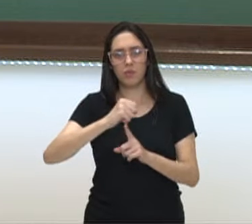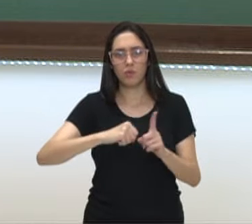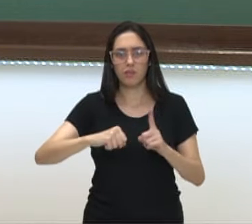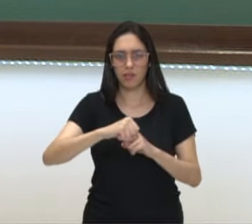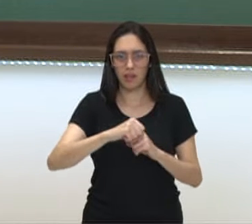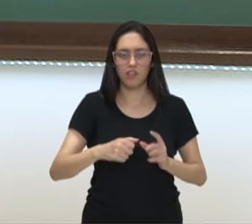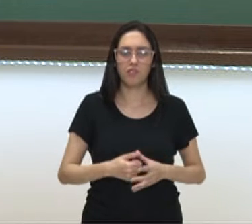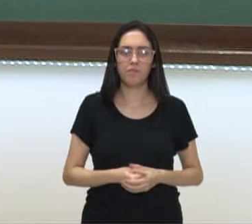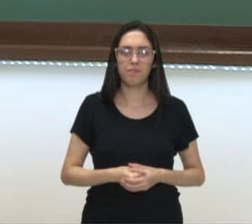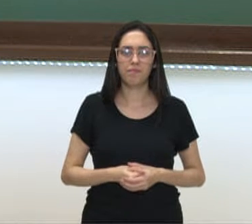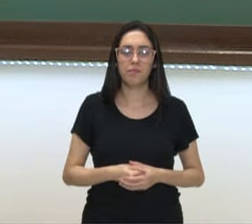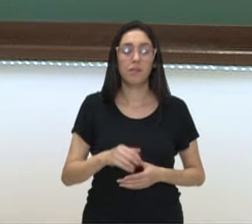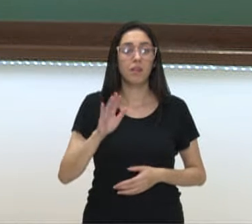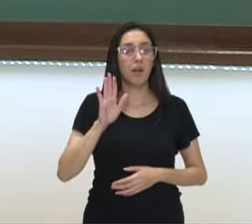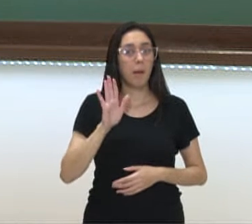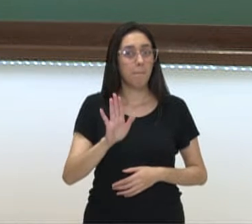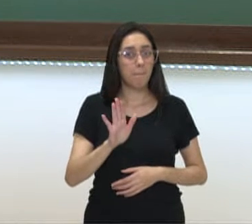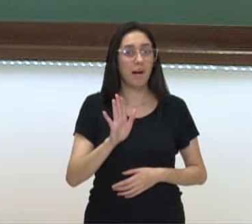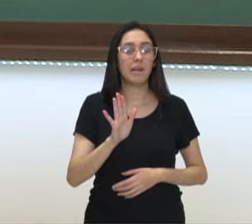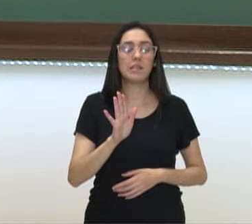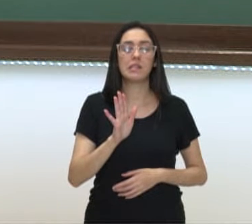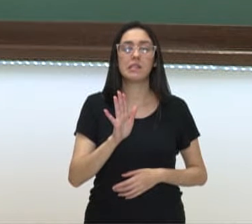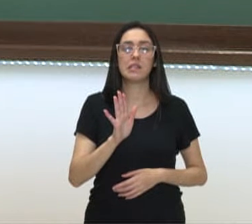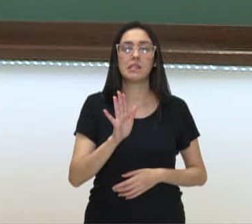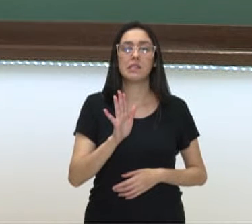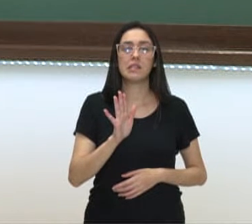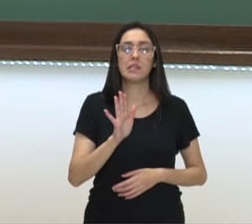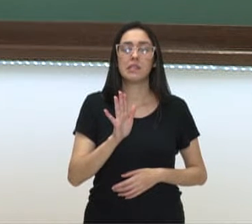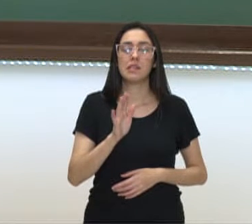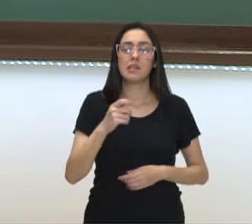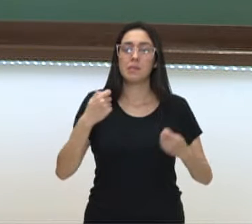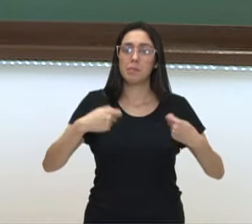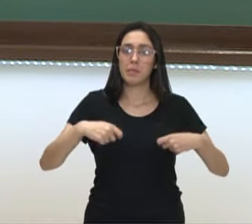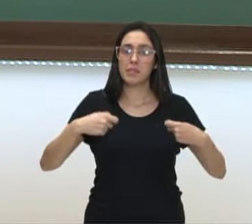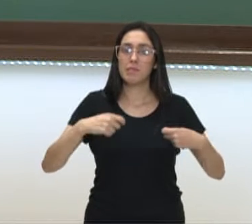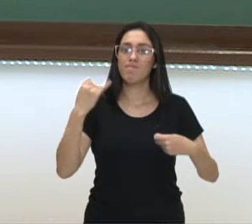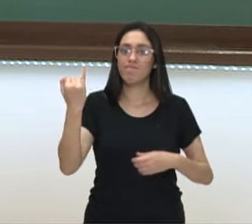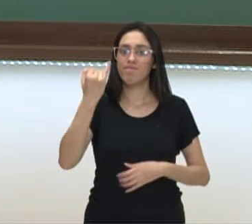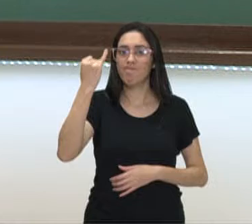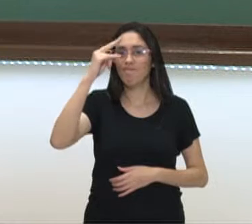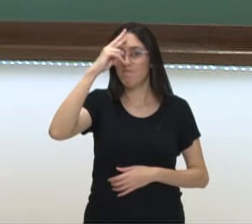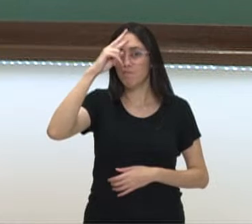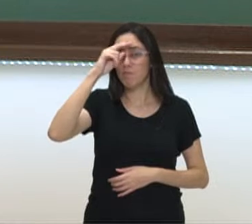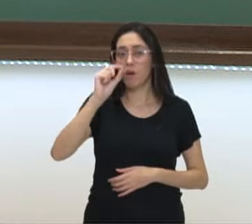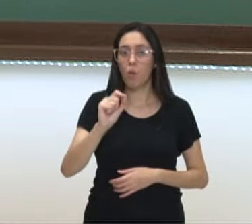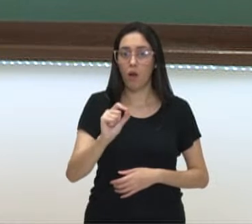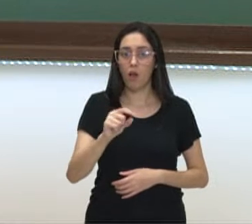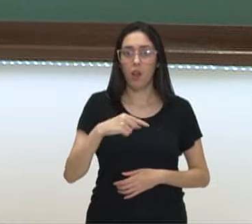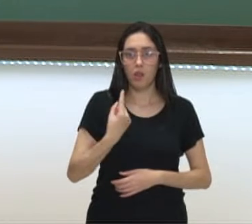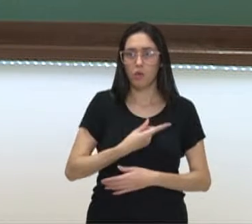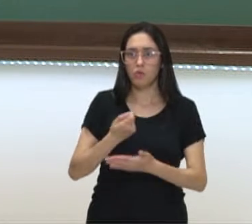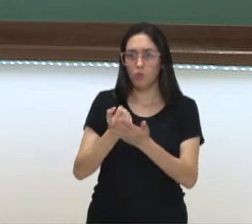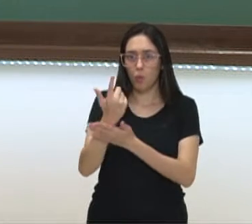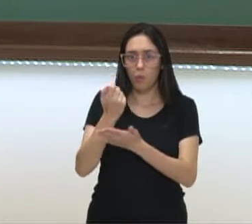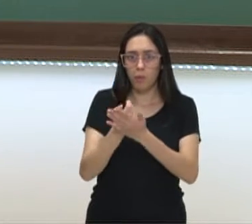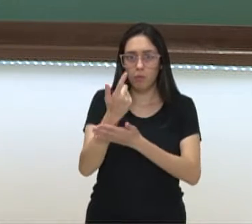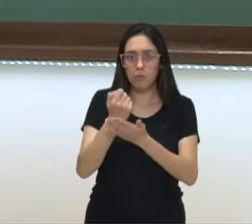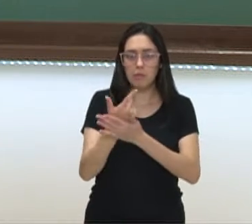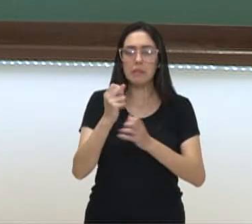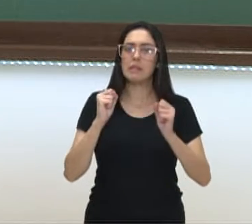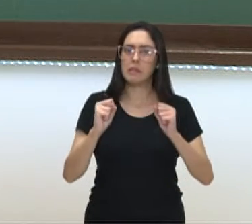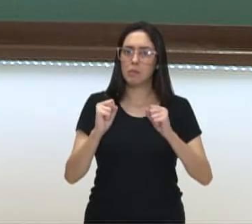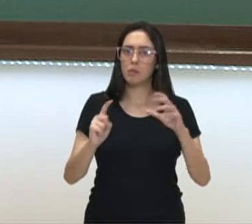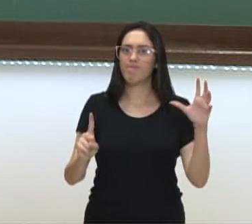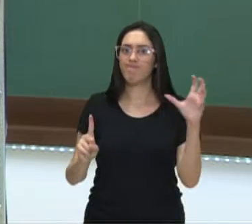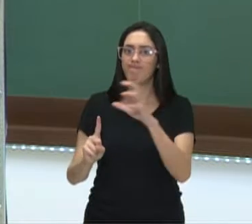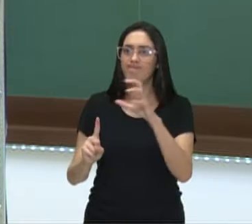consumo. Mas o que a gente também não pode deixar de levar em consideração são os impactos que esse consumo pode causar ao meio